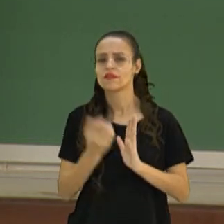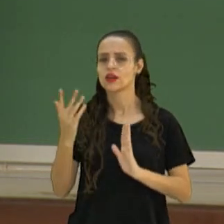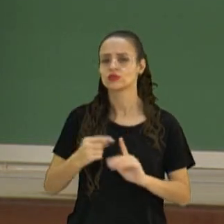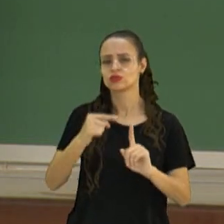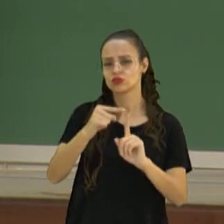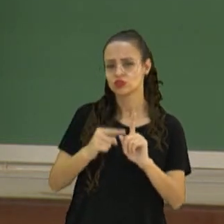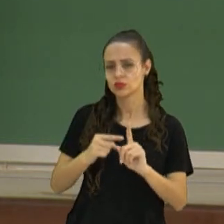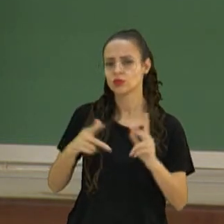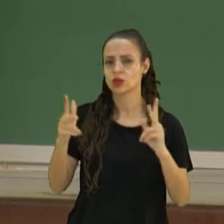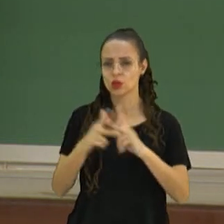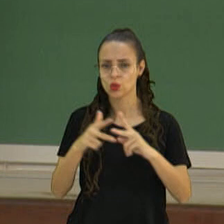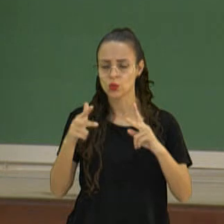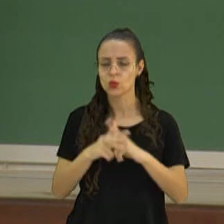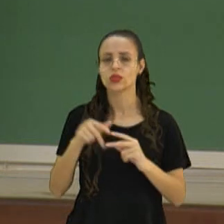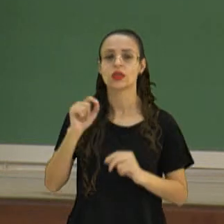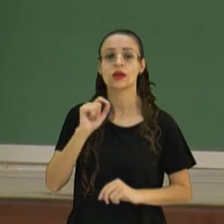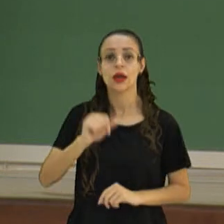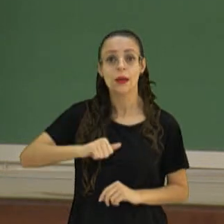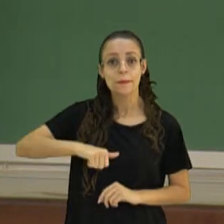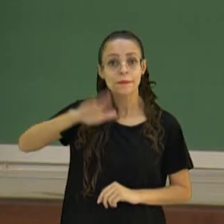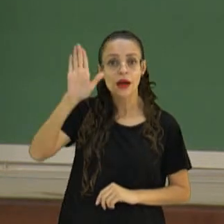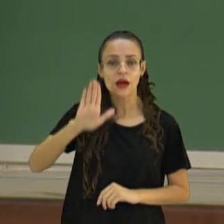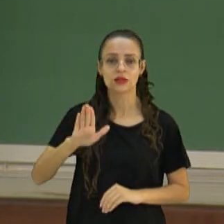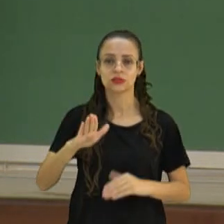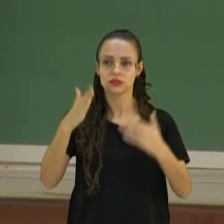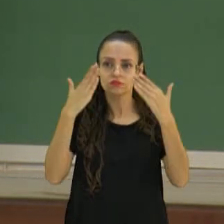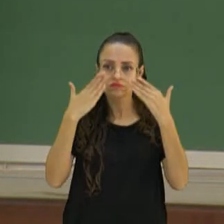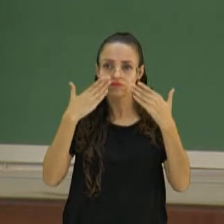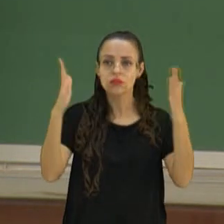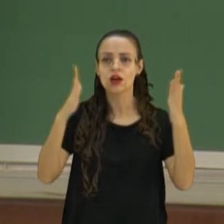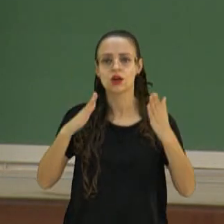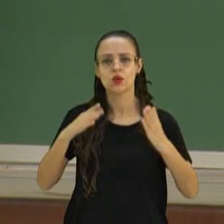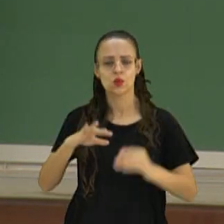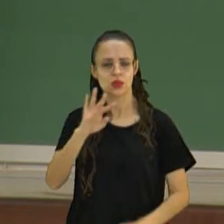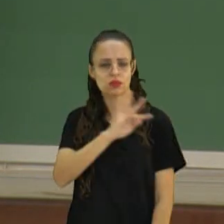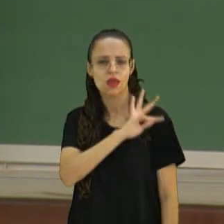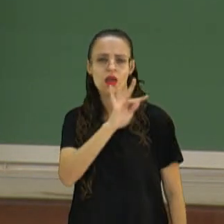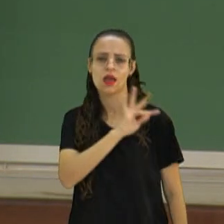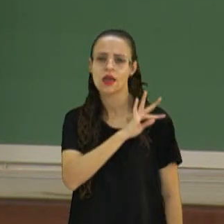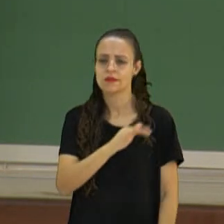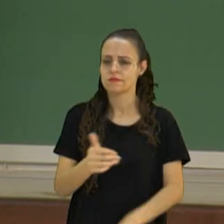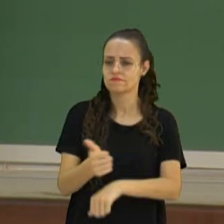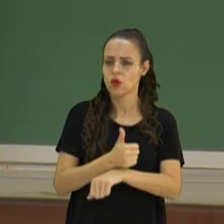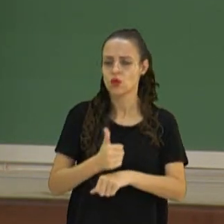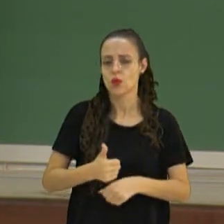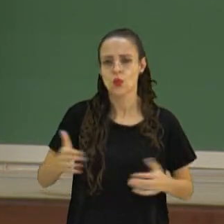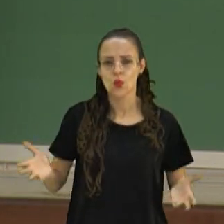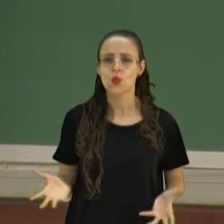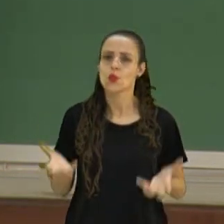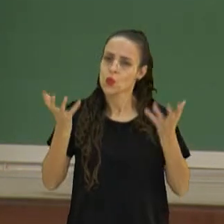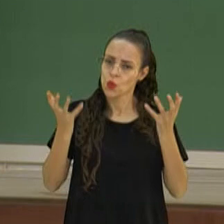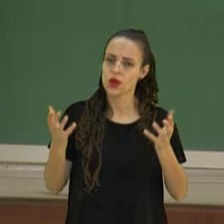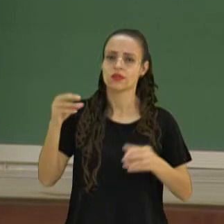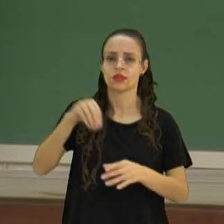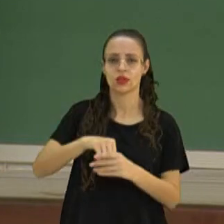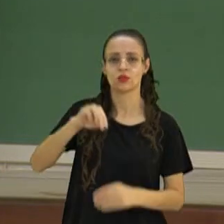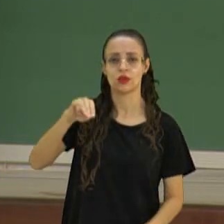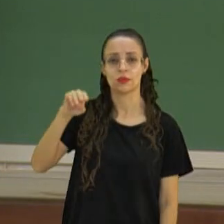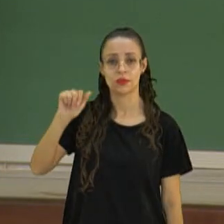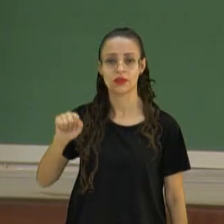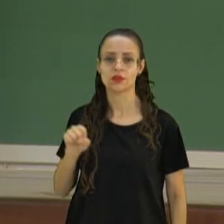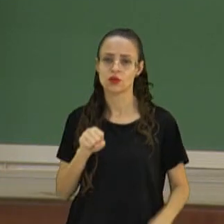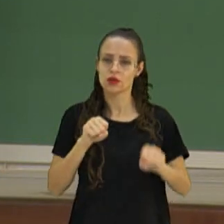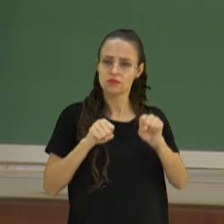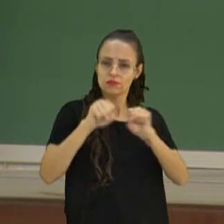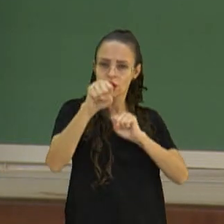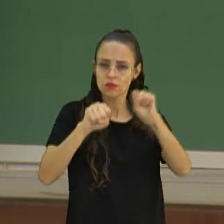estilos usados. Os que mais têm destaque, por suas técnicas ser mais favoráveis dentro do MMA, né? Nós temos o quê? O boxe,